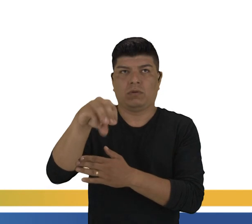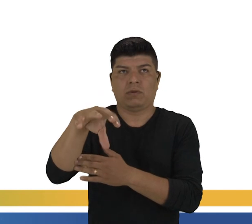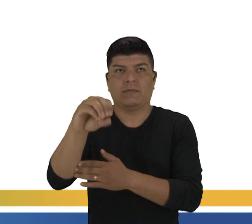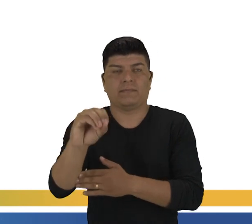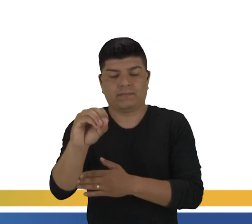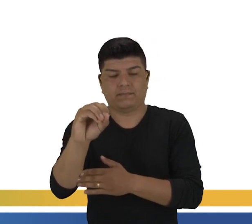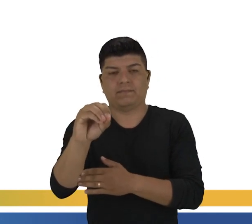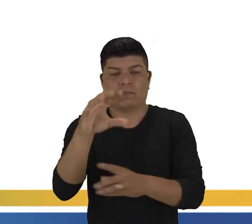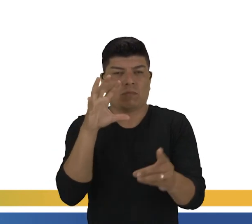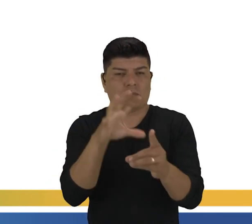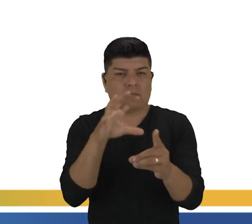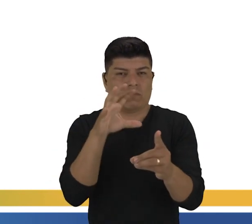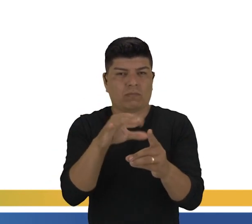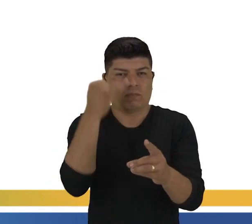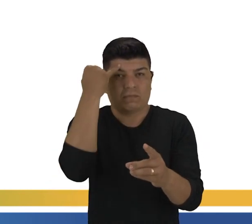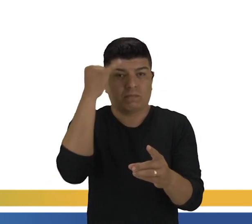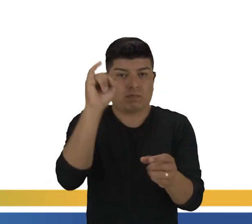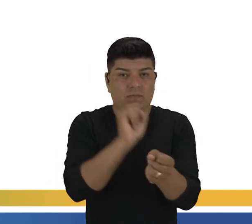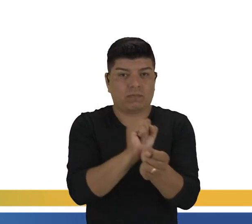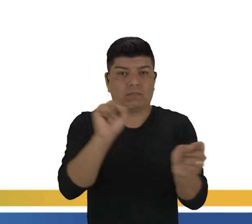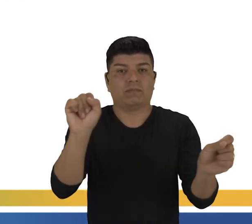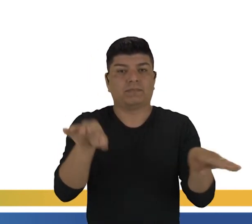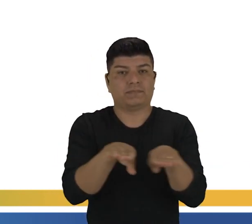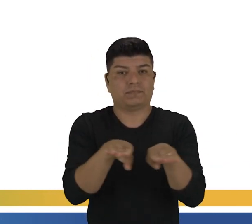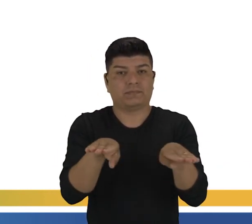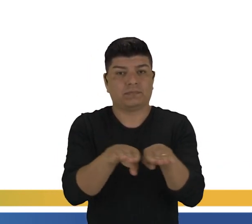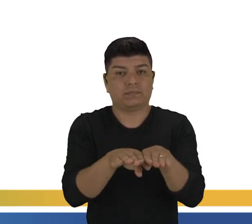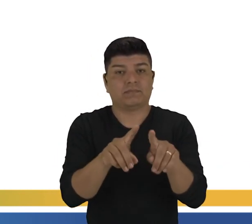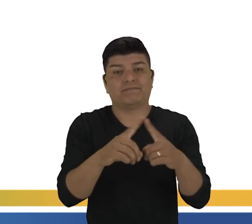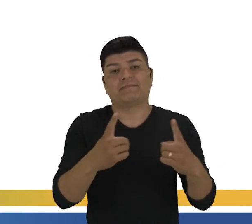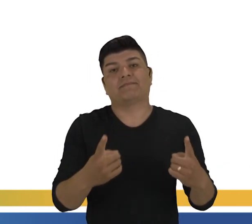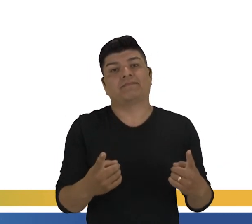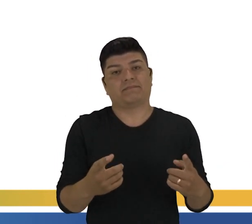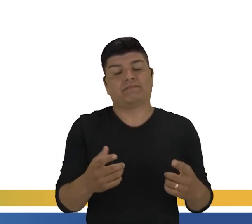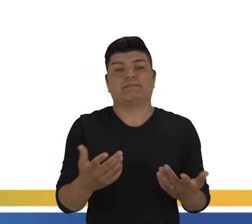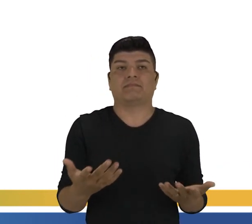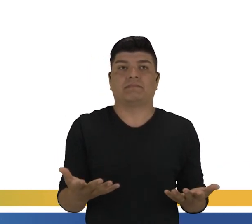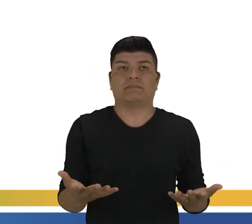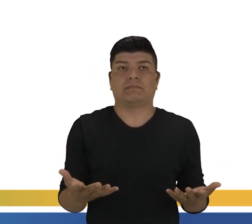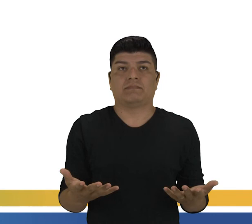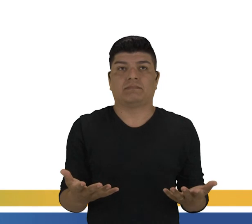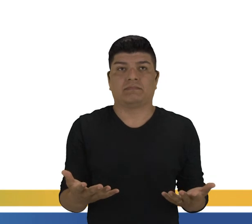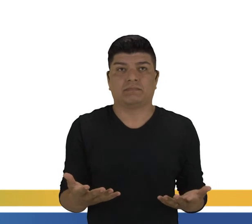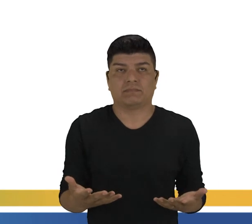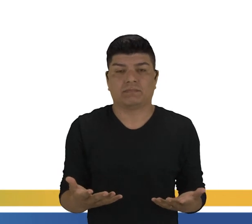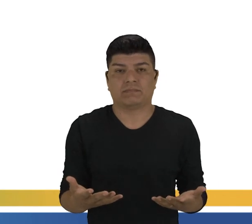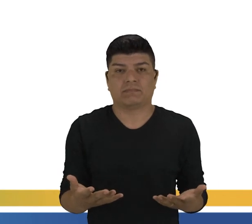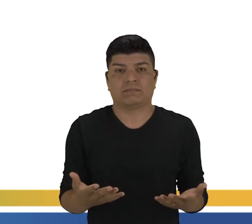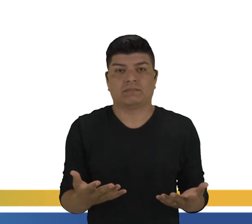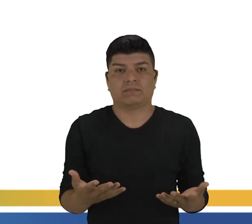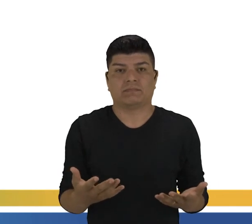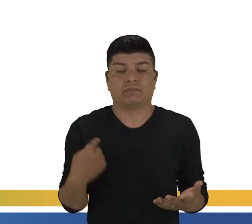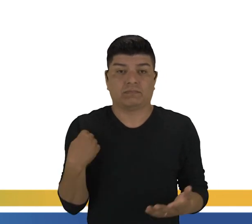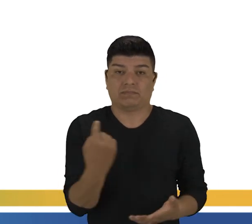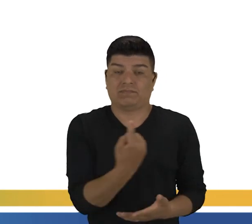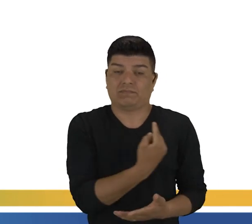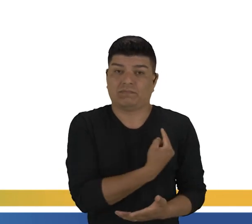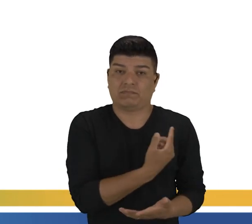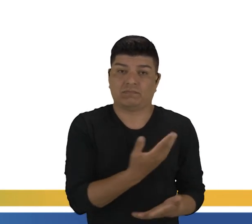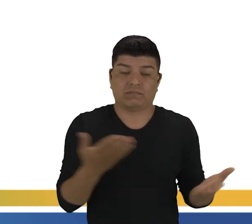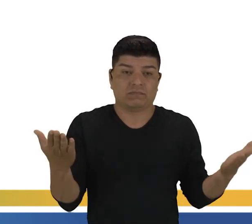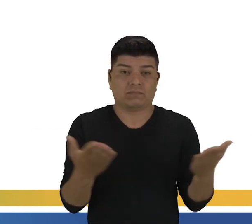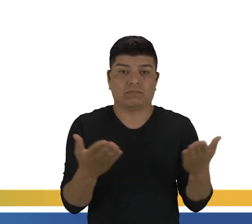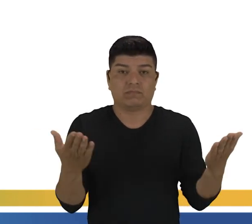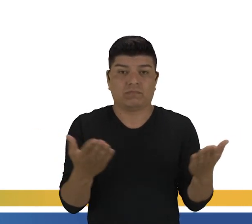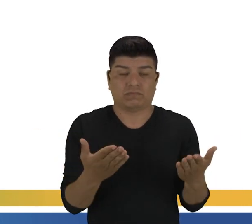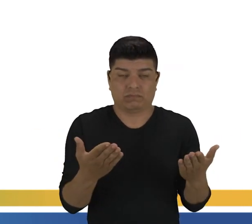motivado pelos seus ideais de justiça e liberdade, mas infelizmente deixando até para nosso deleite hoje